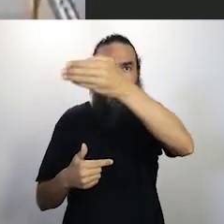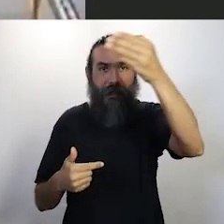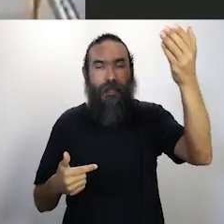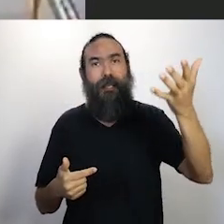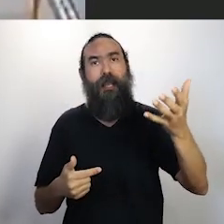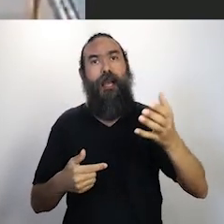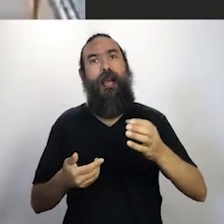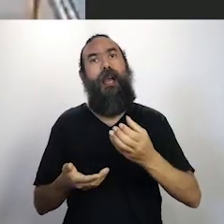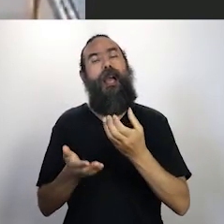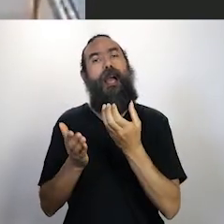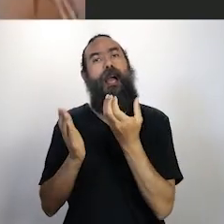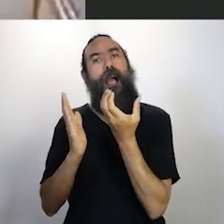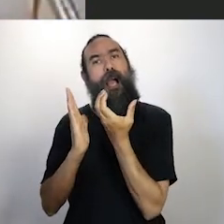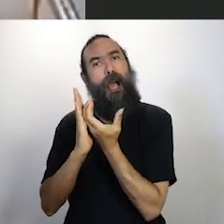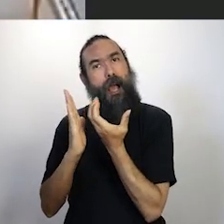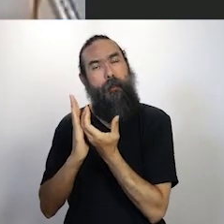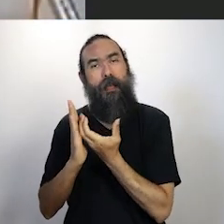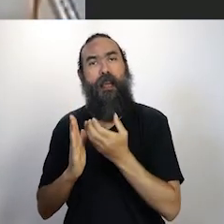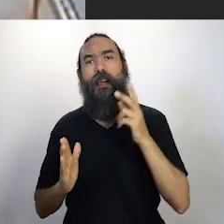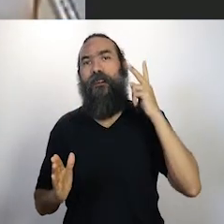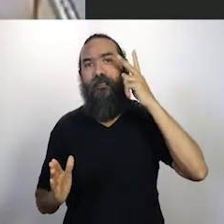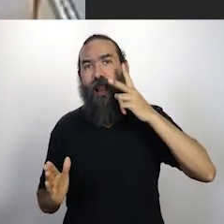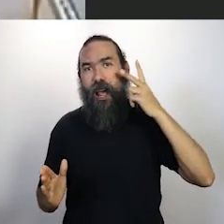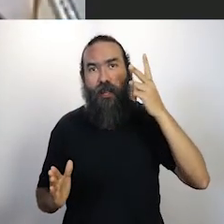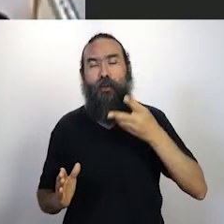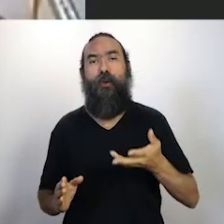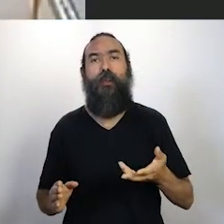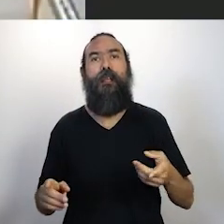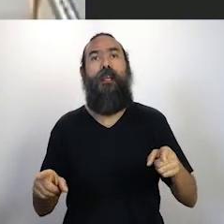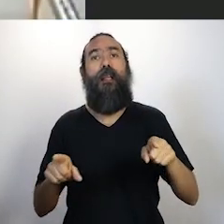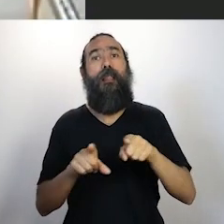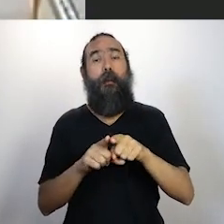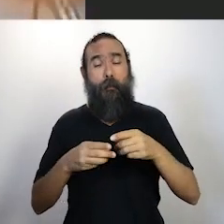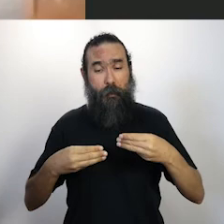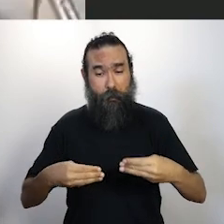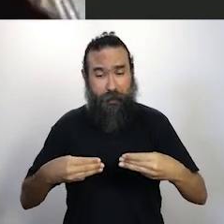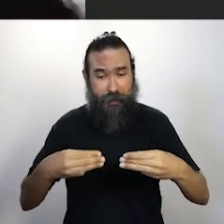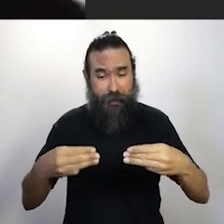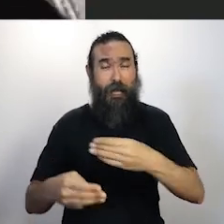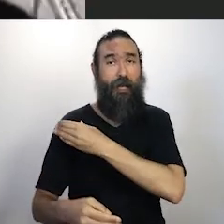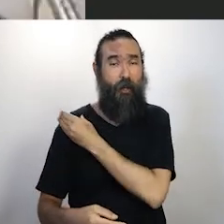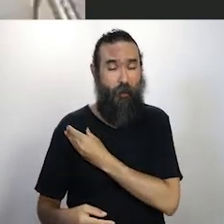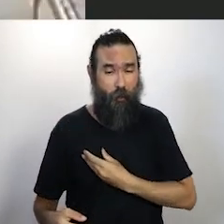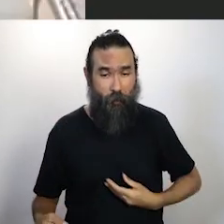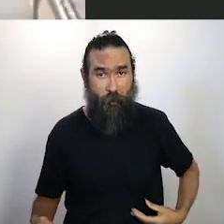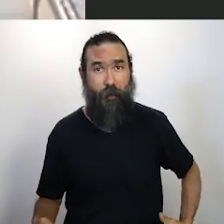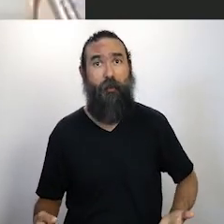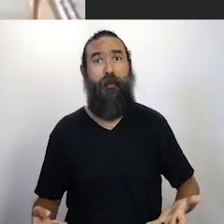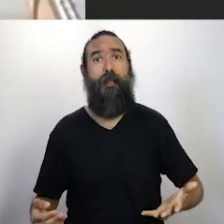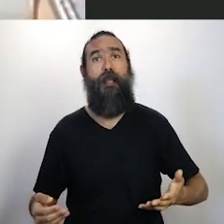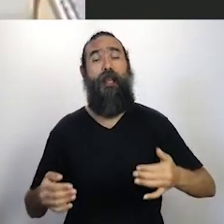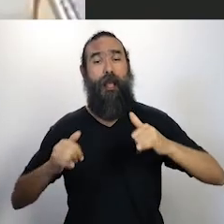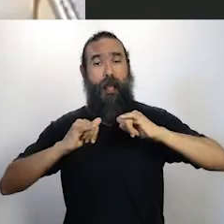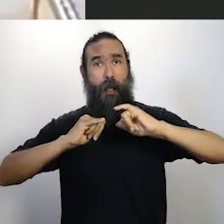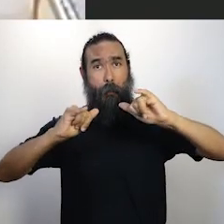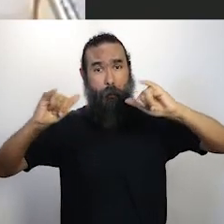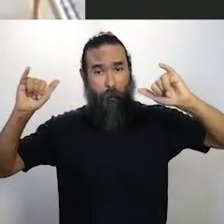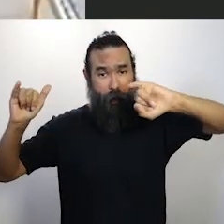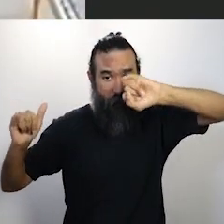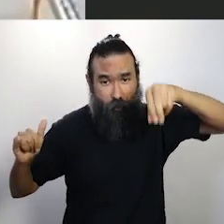Ministério Público da imprensa no sentido que o prefeito compreenda os princípios que se aplicam da